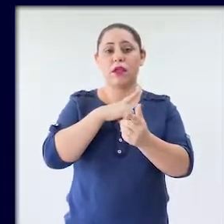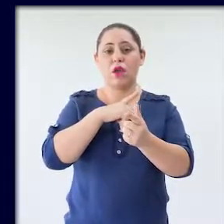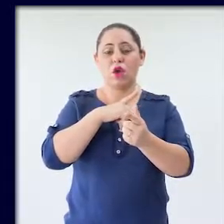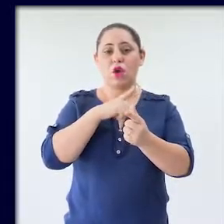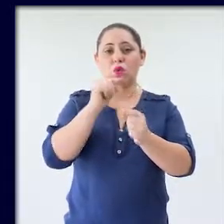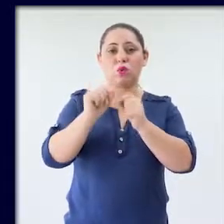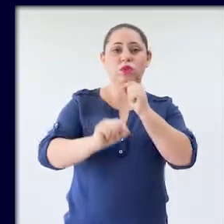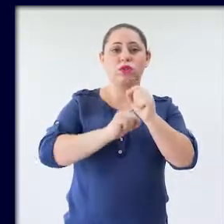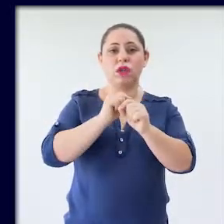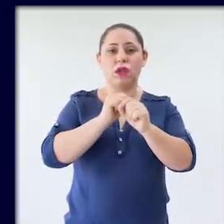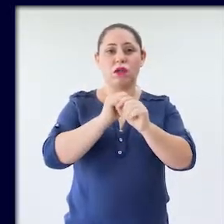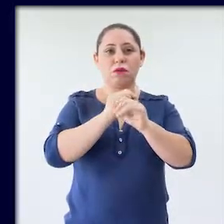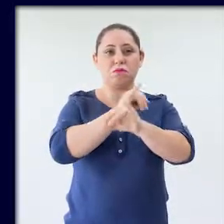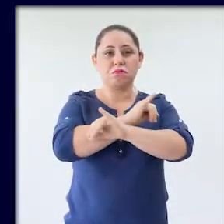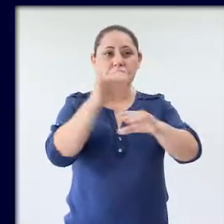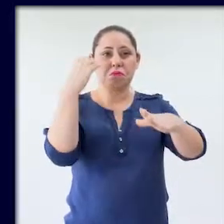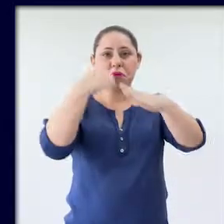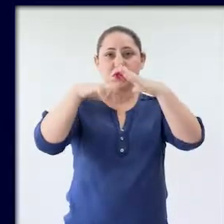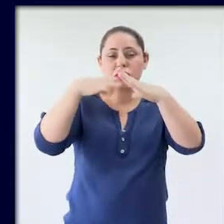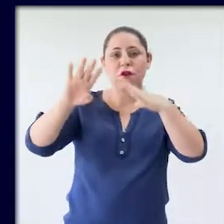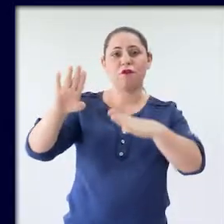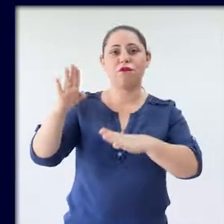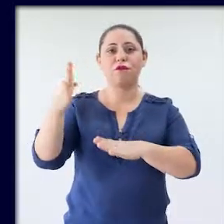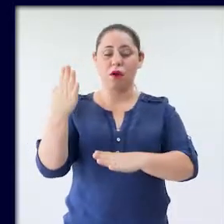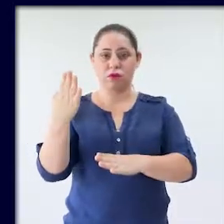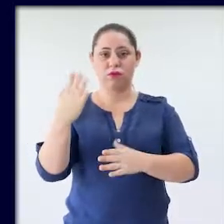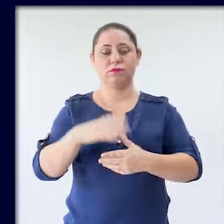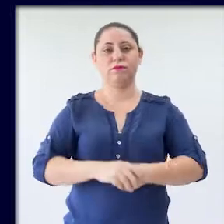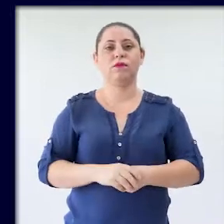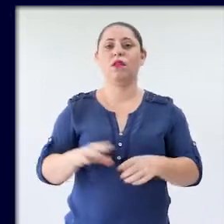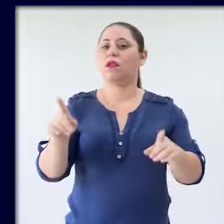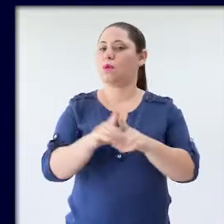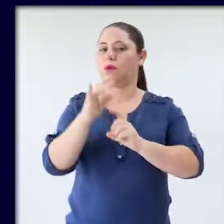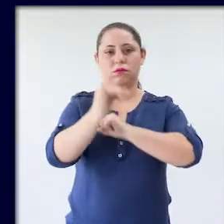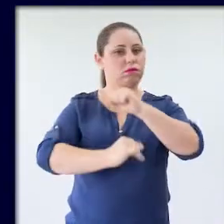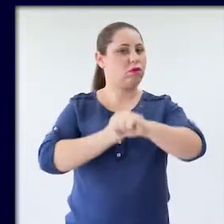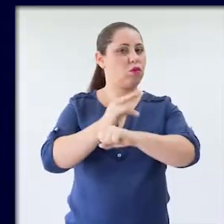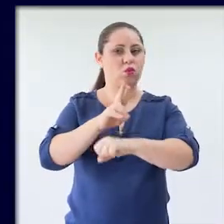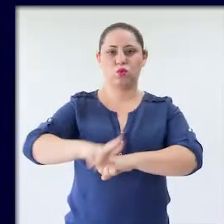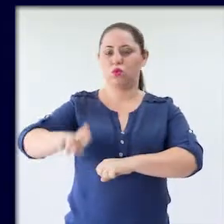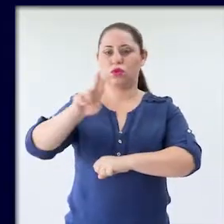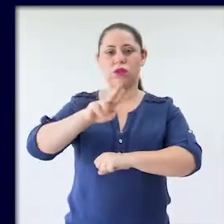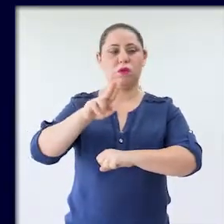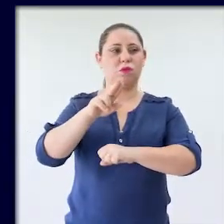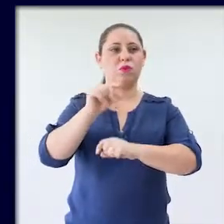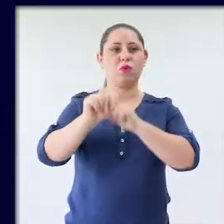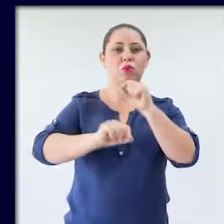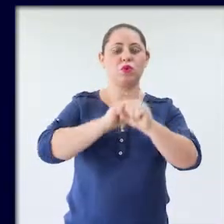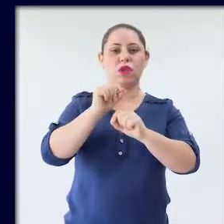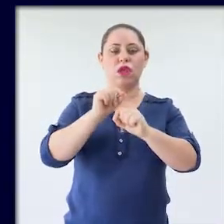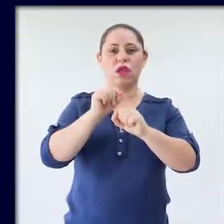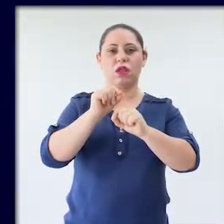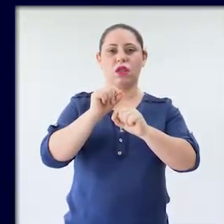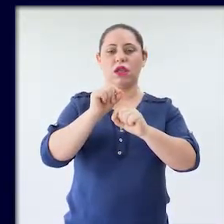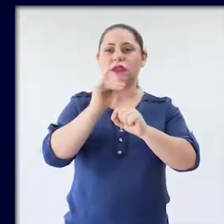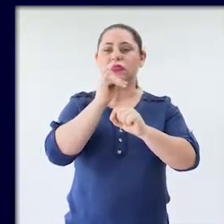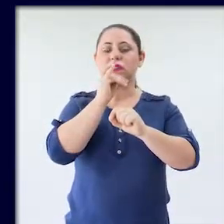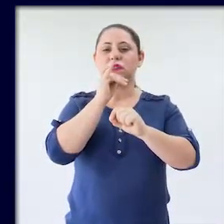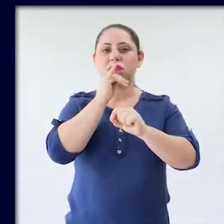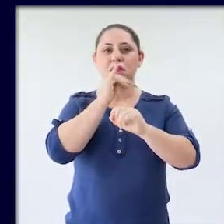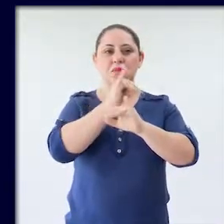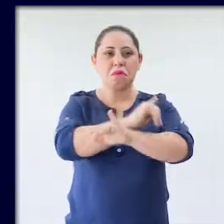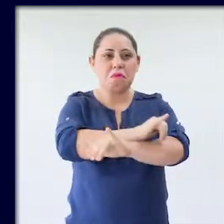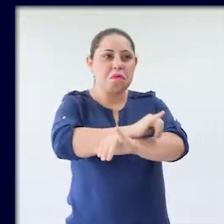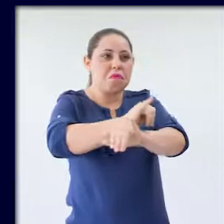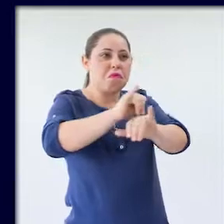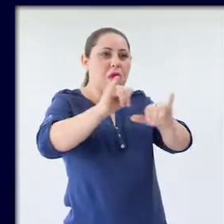mensagens. A internet também não pode ser utilizada para difamação de conteúdo negativo, né,